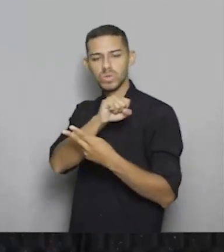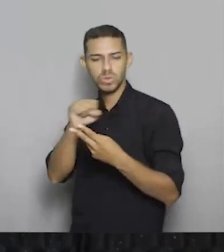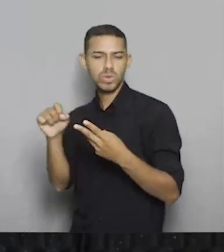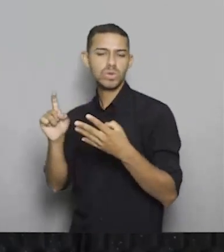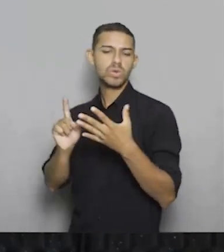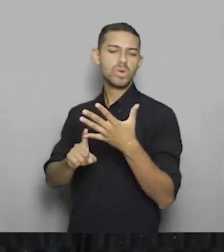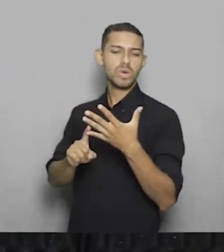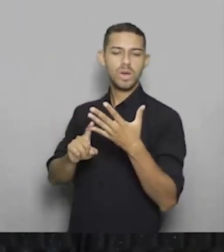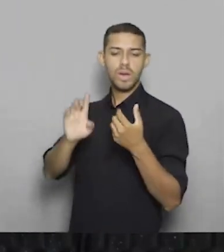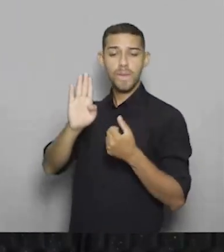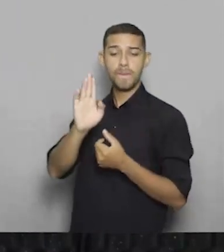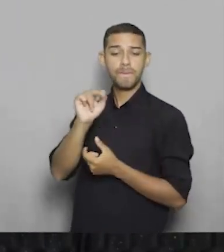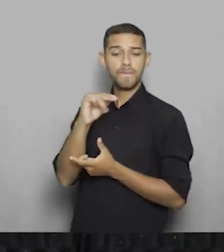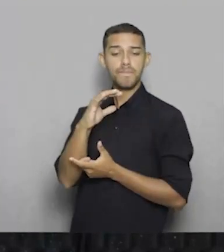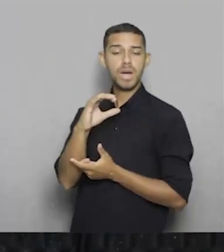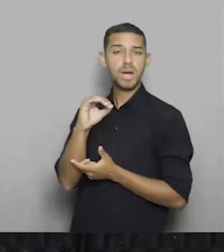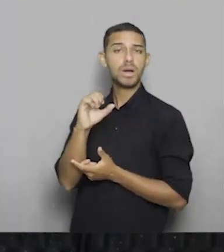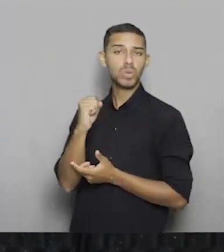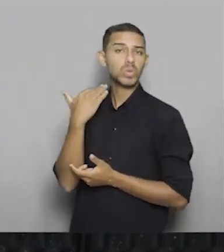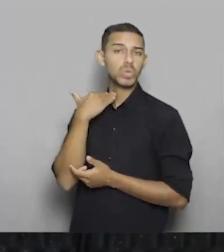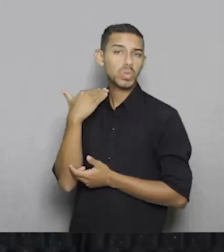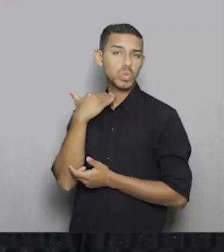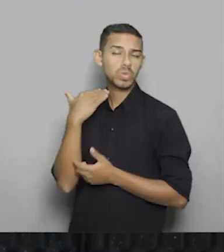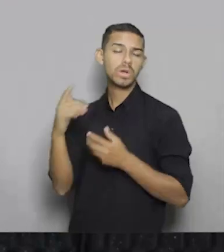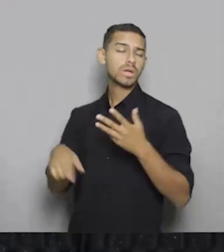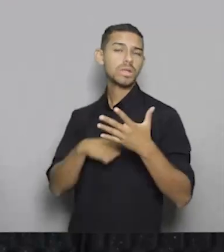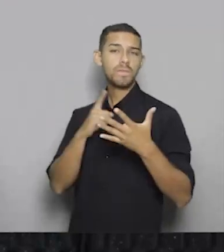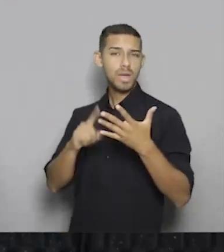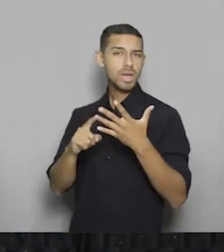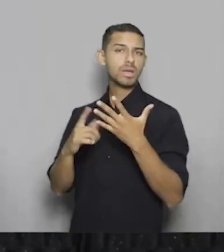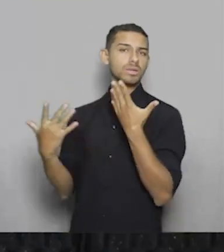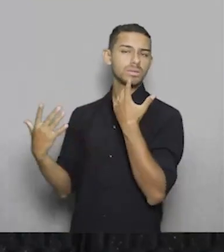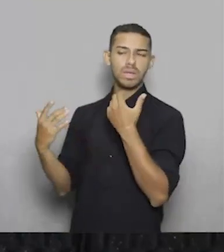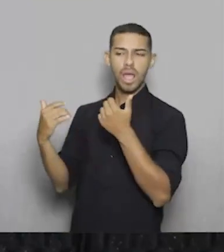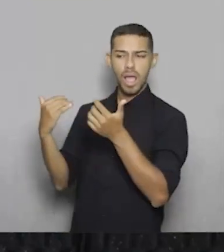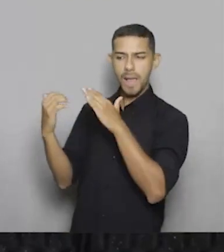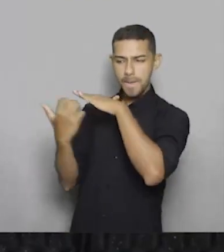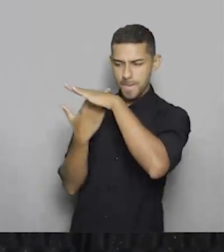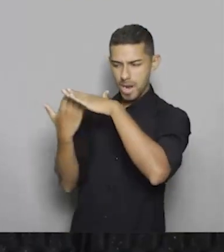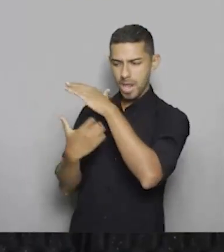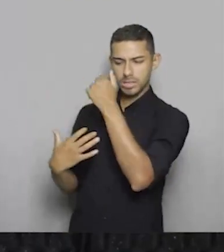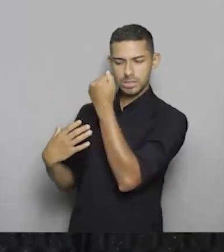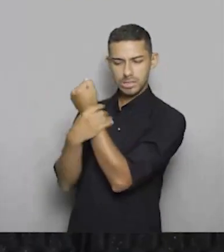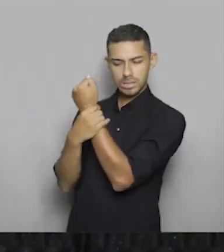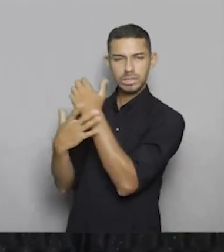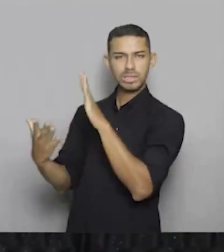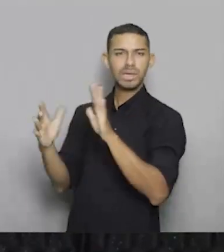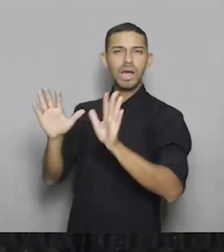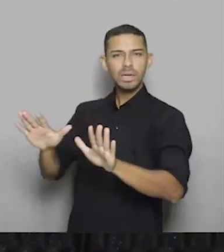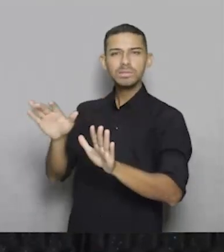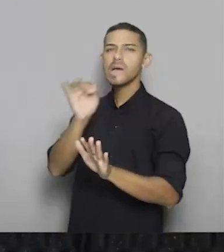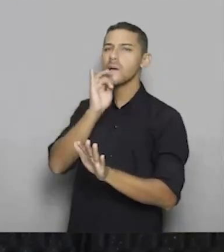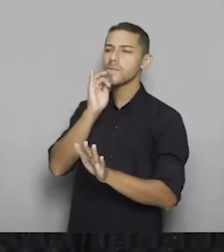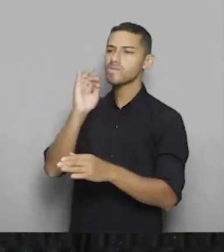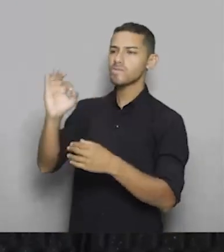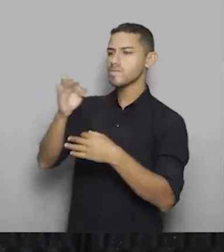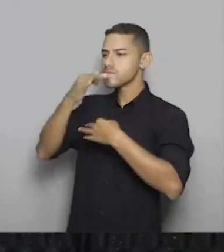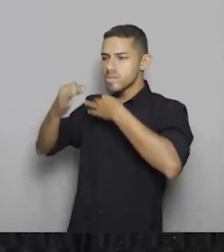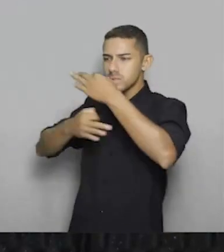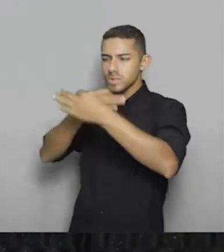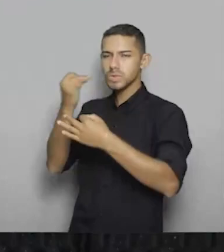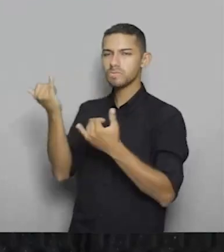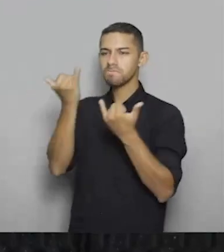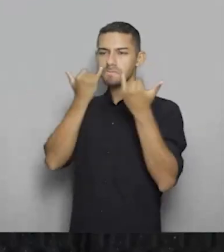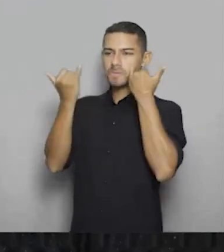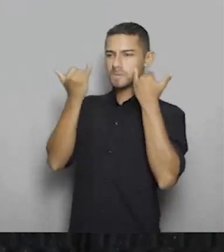porque também interferem, né? E o tempo todo se percebe que está se recebendo, em algumas informações, gato